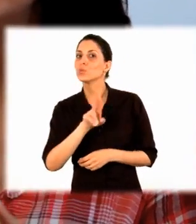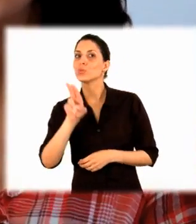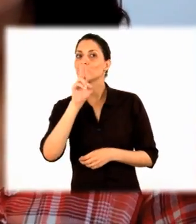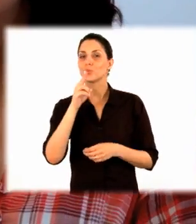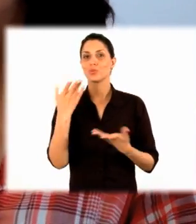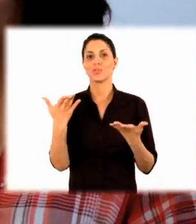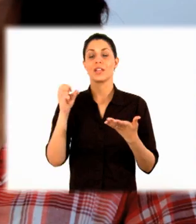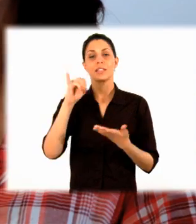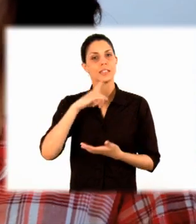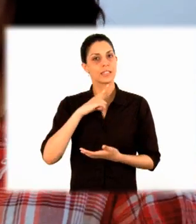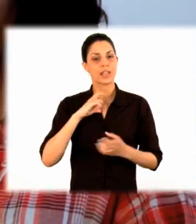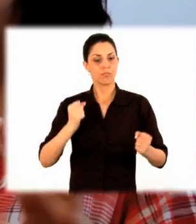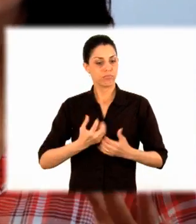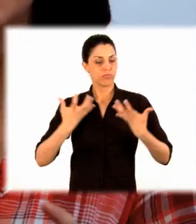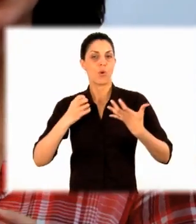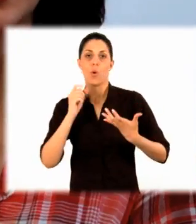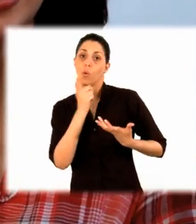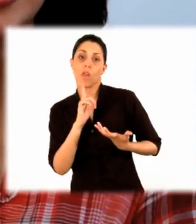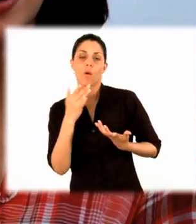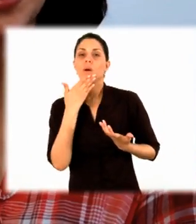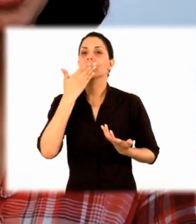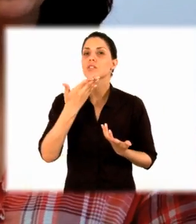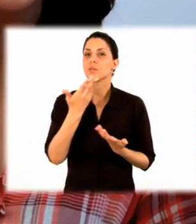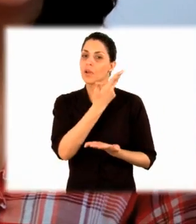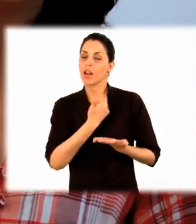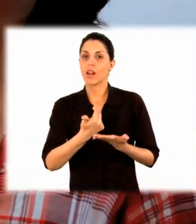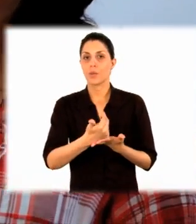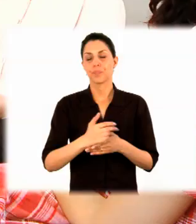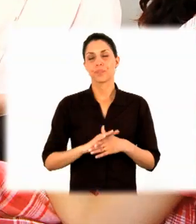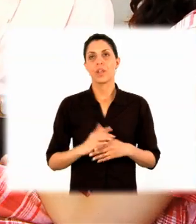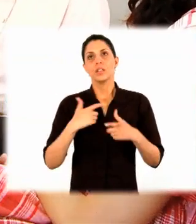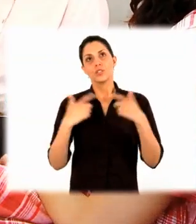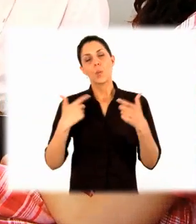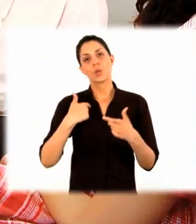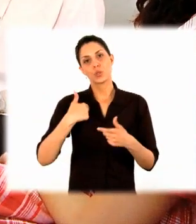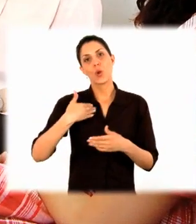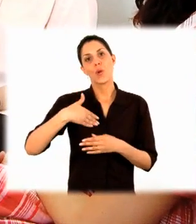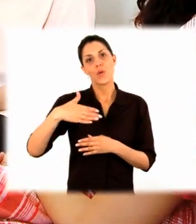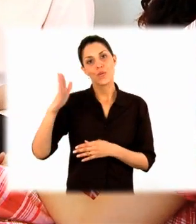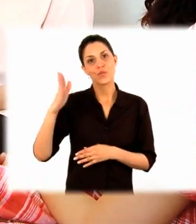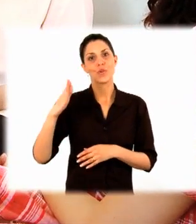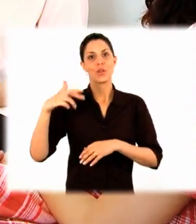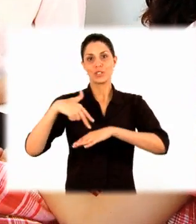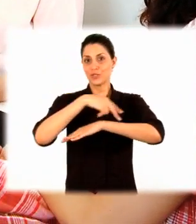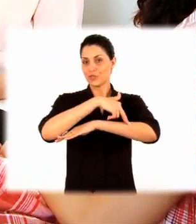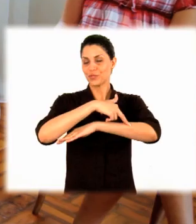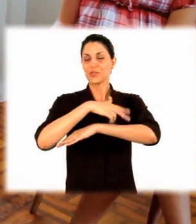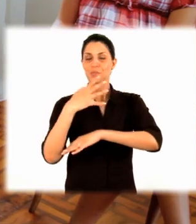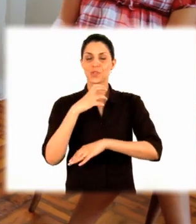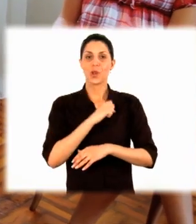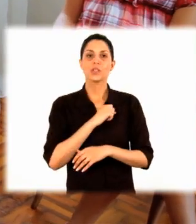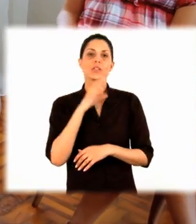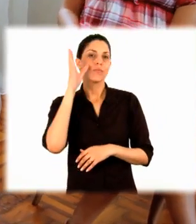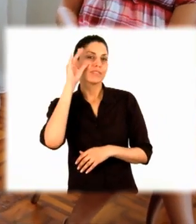as cores mais usadas, se tem estampas, quais são, que tipos de estampas. Geralmente eu até vou no desfile do